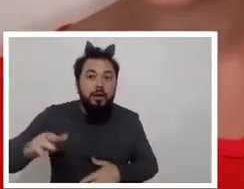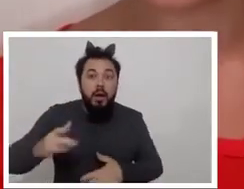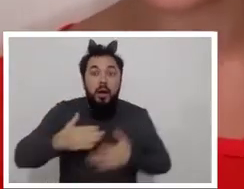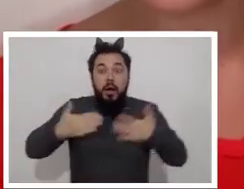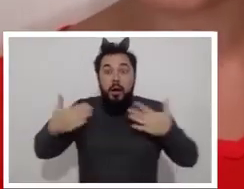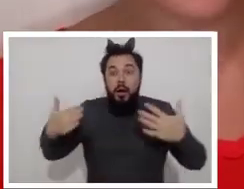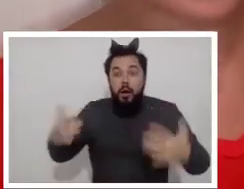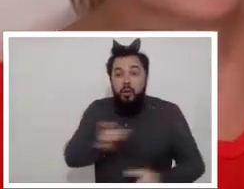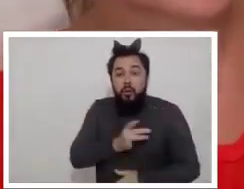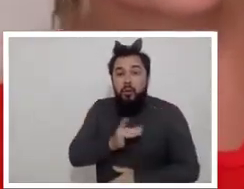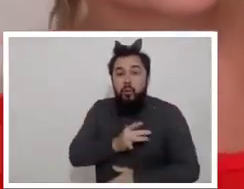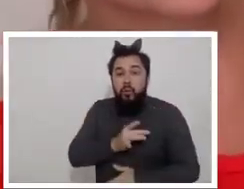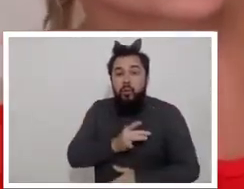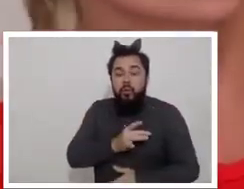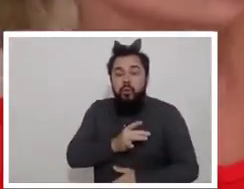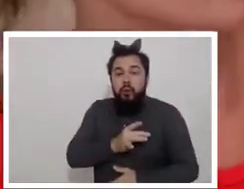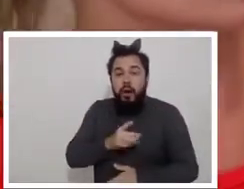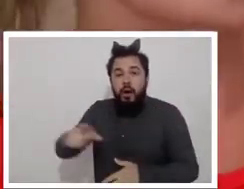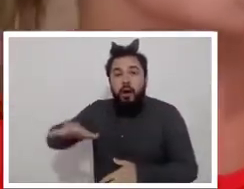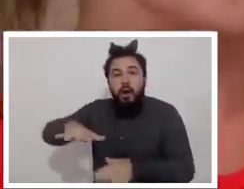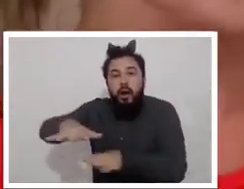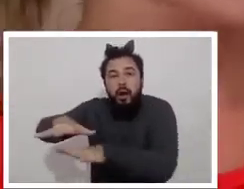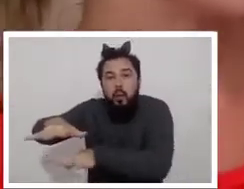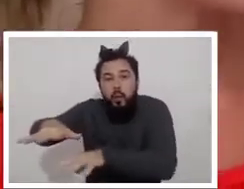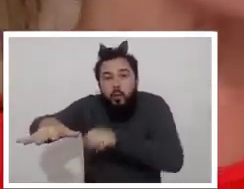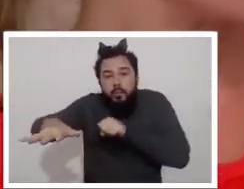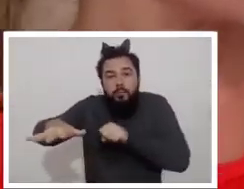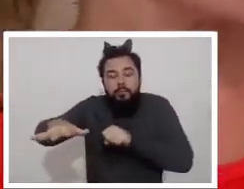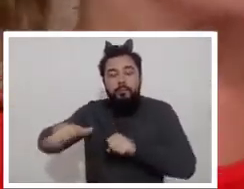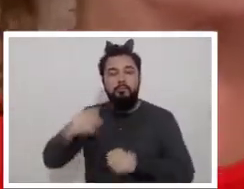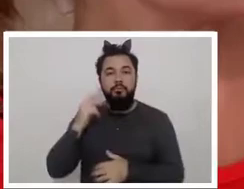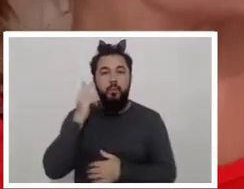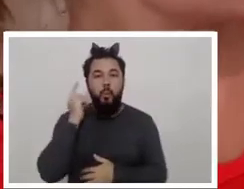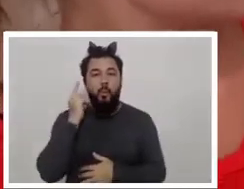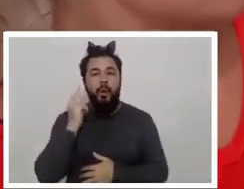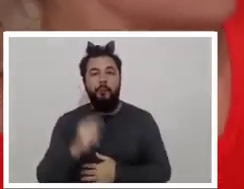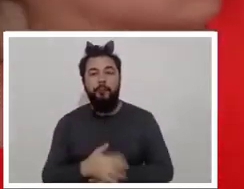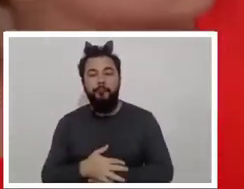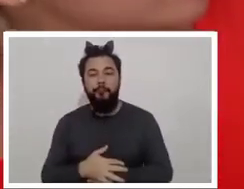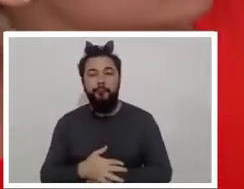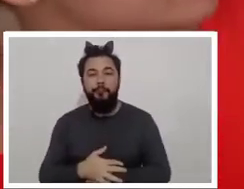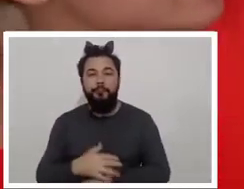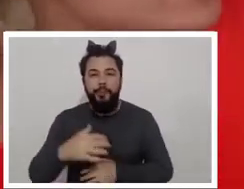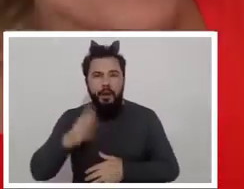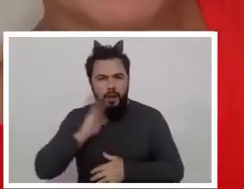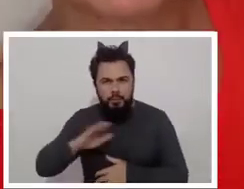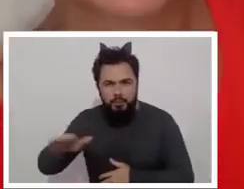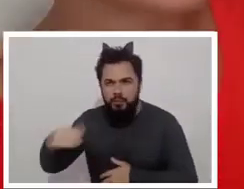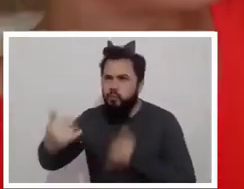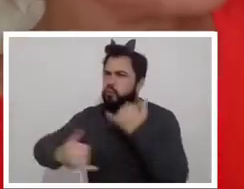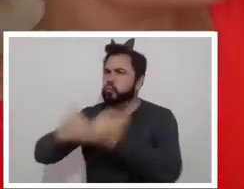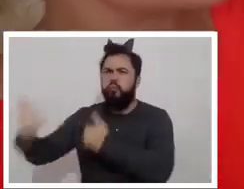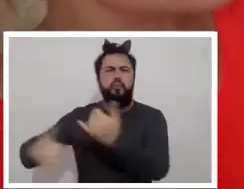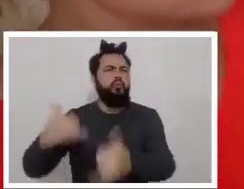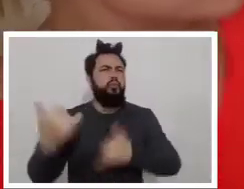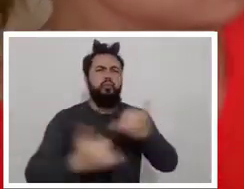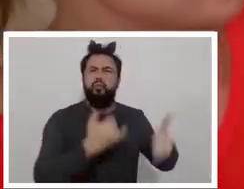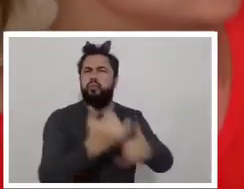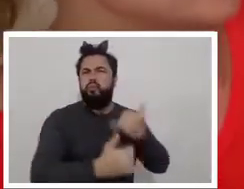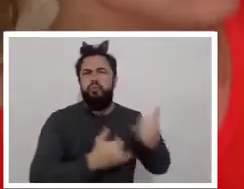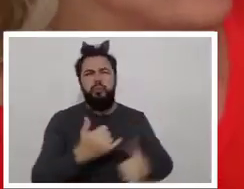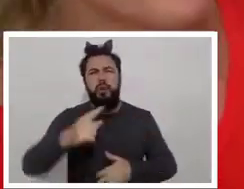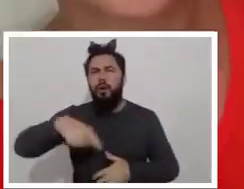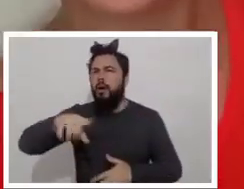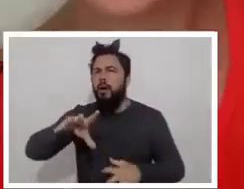picado por cobra ir embora tudo voltará ao normal em e as crianças saíram para brincar no pátio